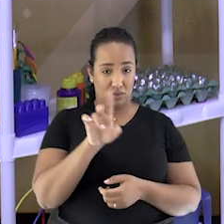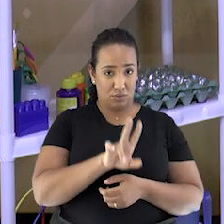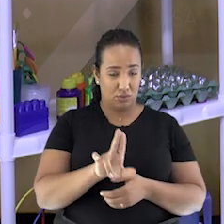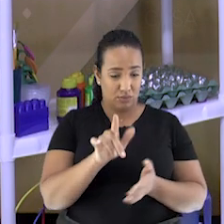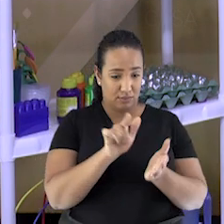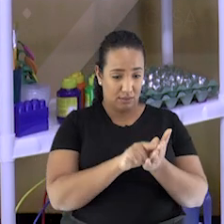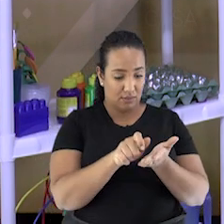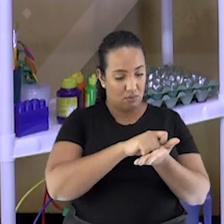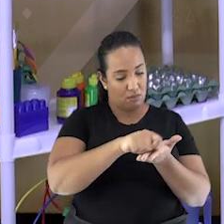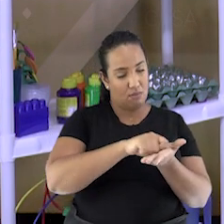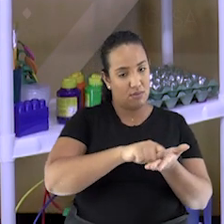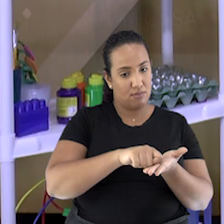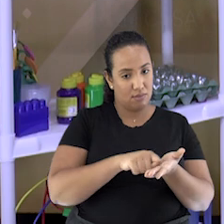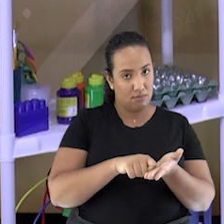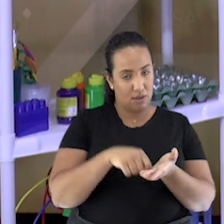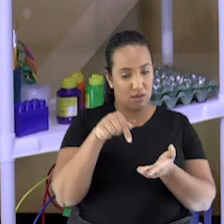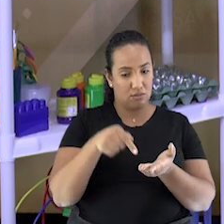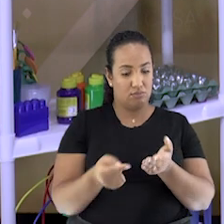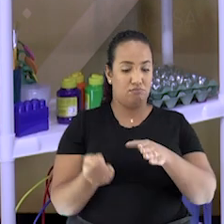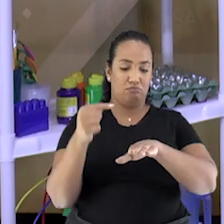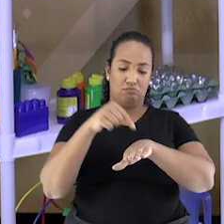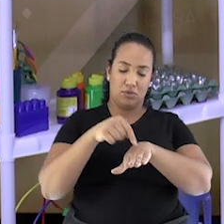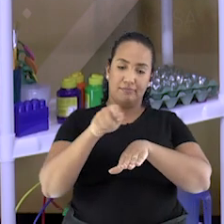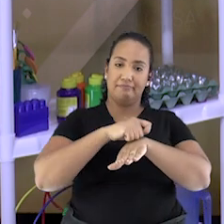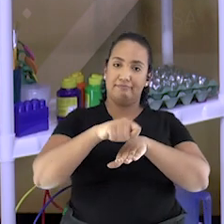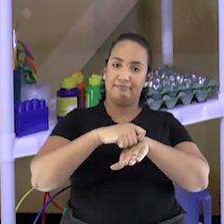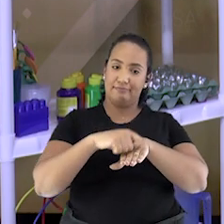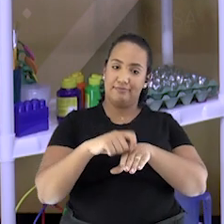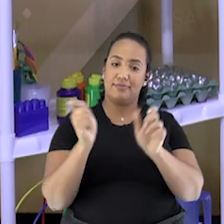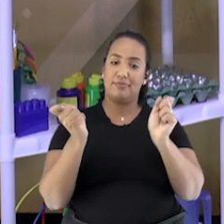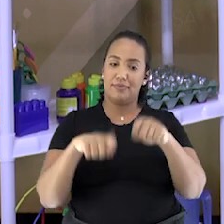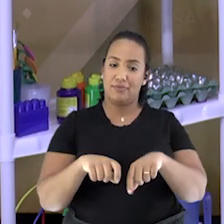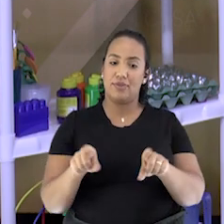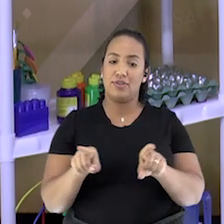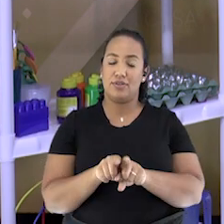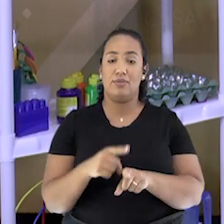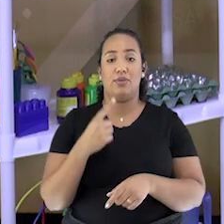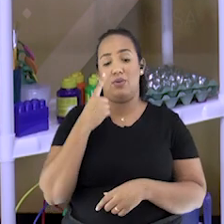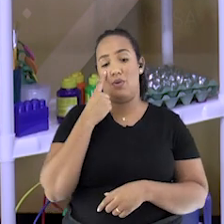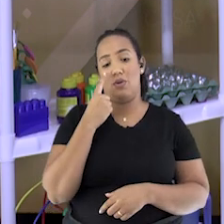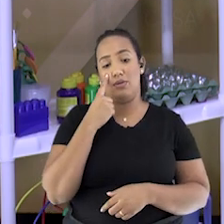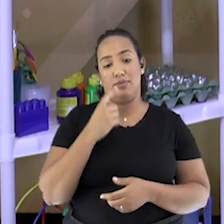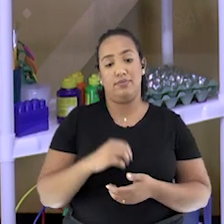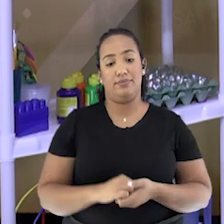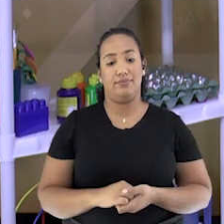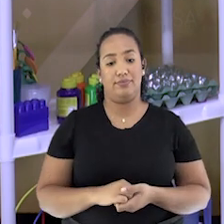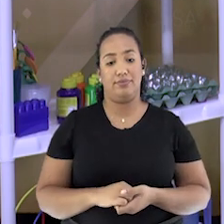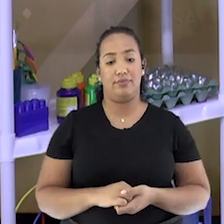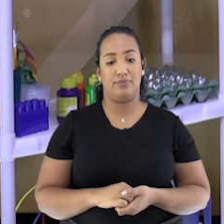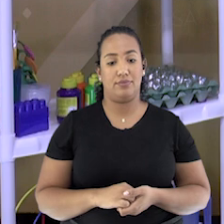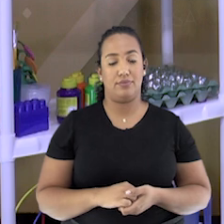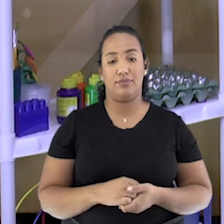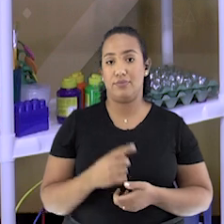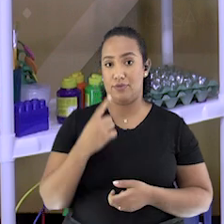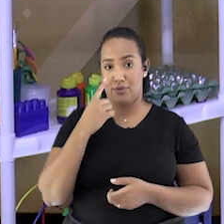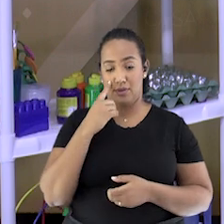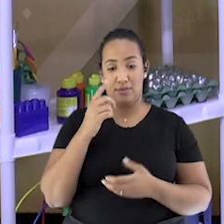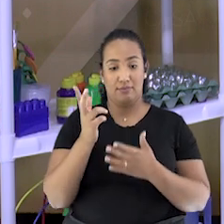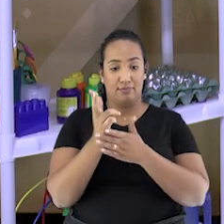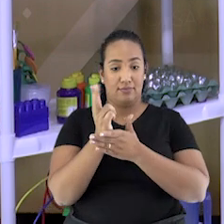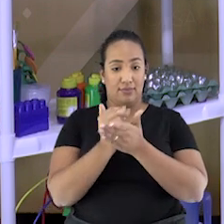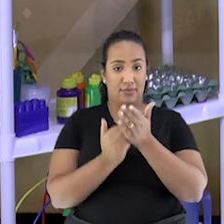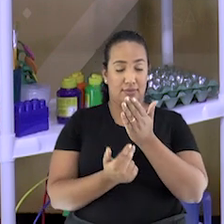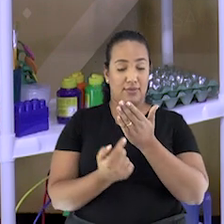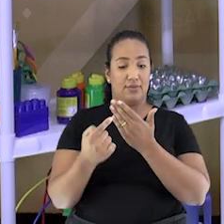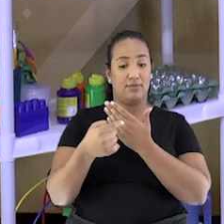o outro lado. Esse aqui, por exemplo, está riscado dos dois lados. E ao invés de